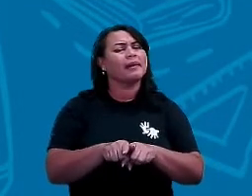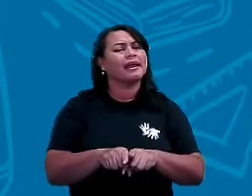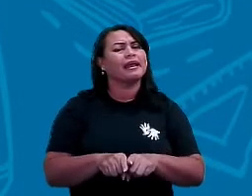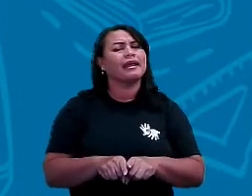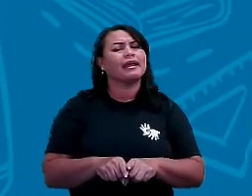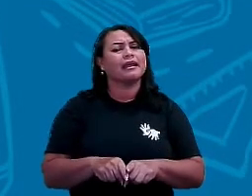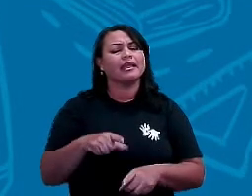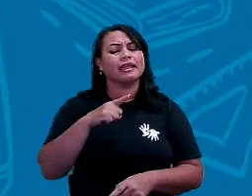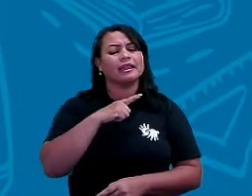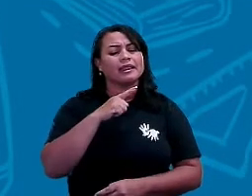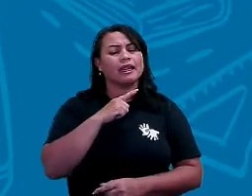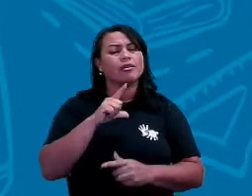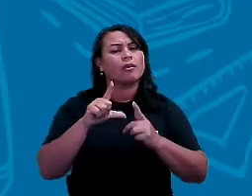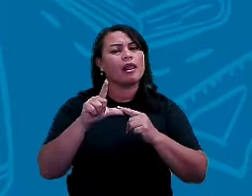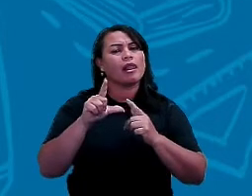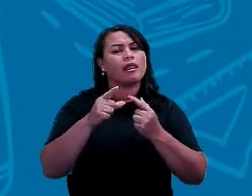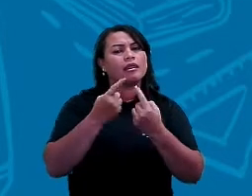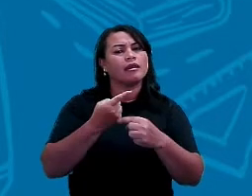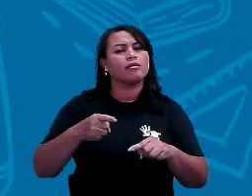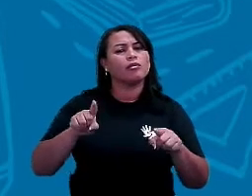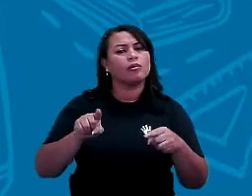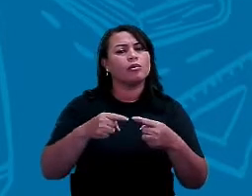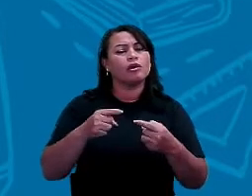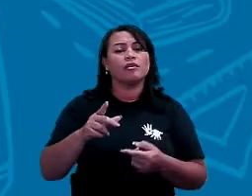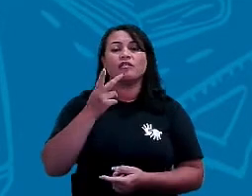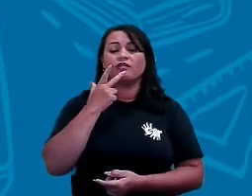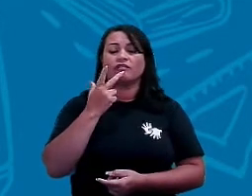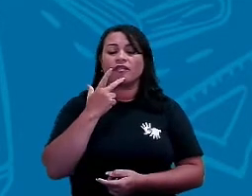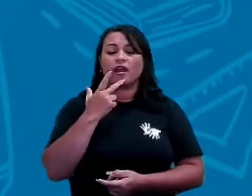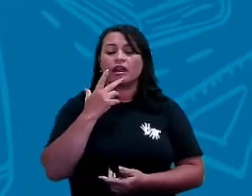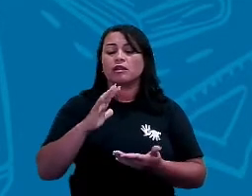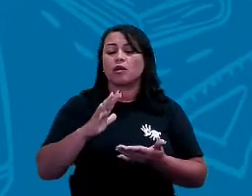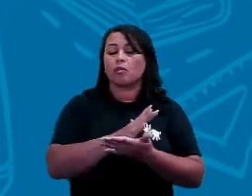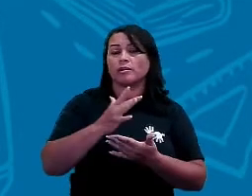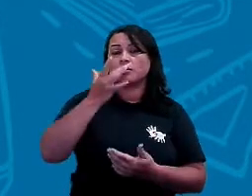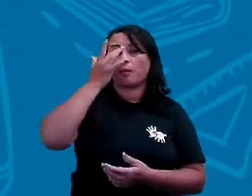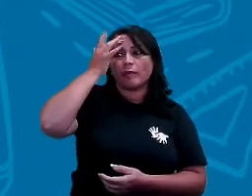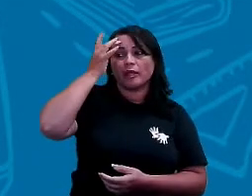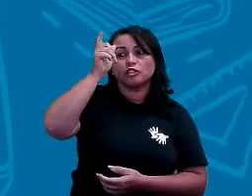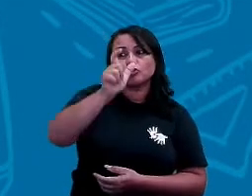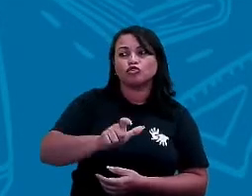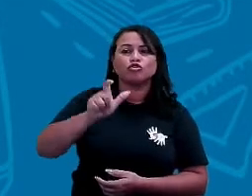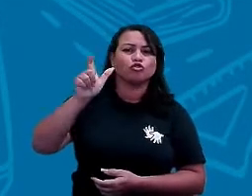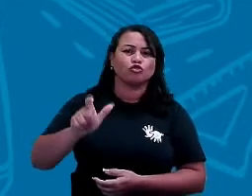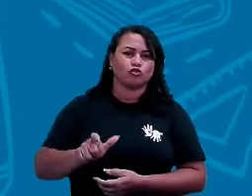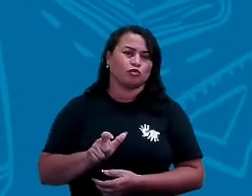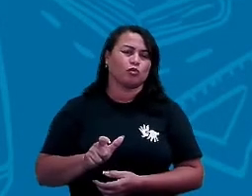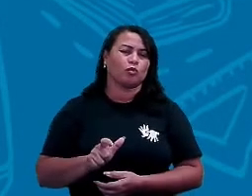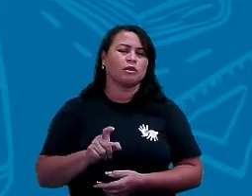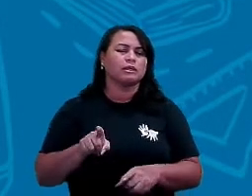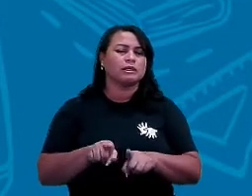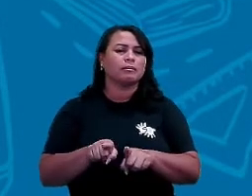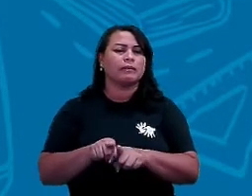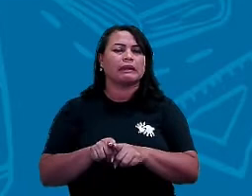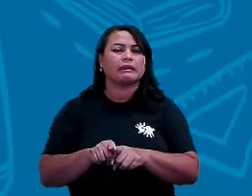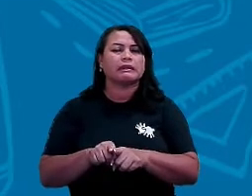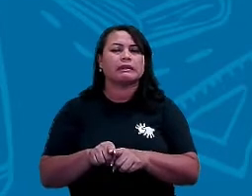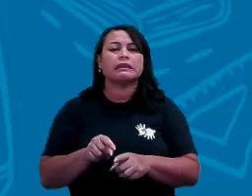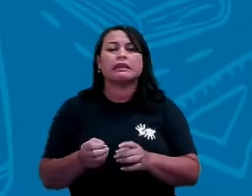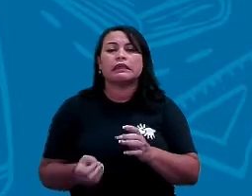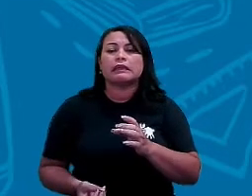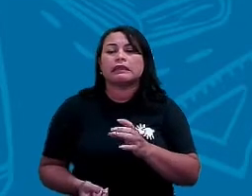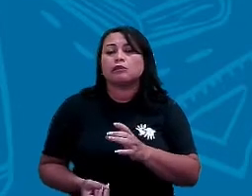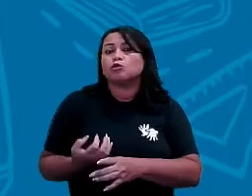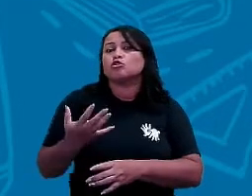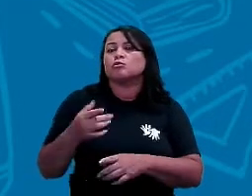nossa letrinha do hino, a gente fala de algumas pessoas, né? A gente fala de alguns acontecimentos. Veja, a